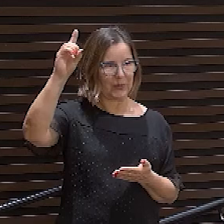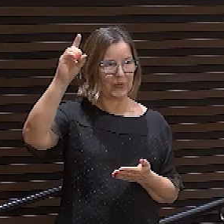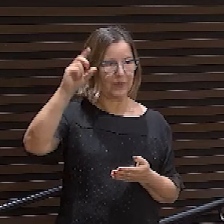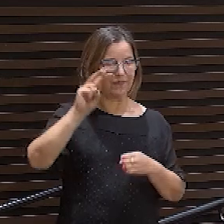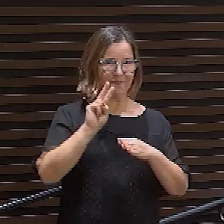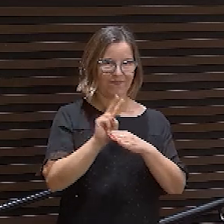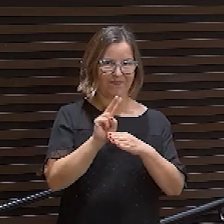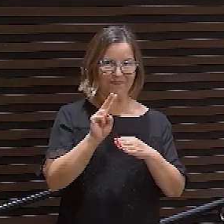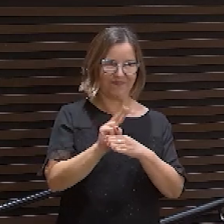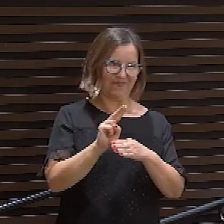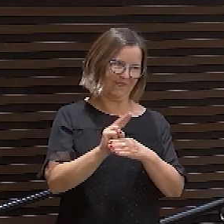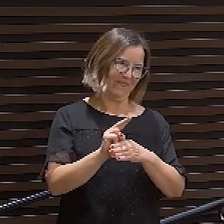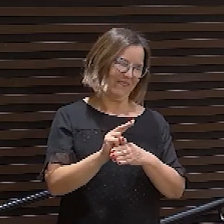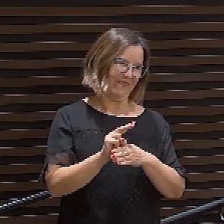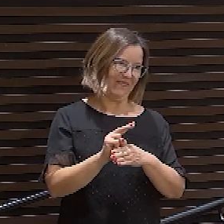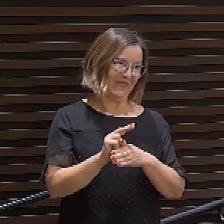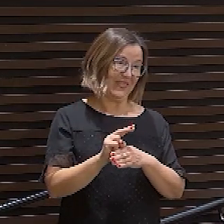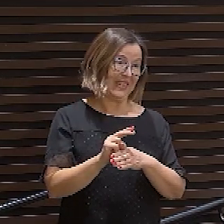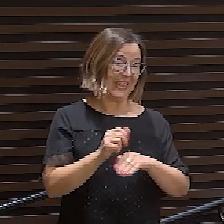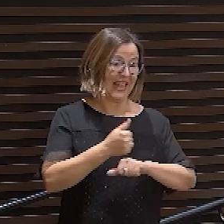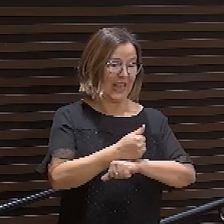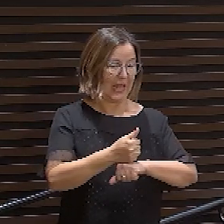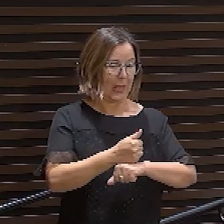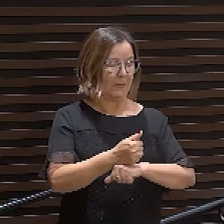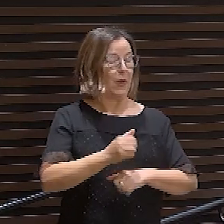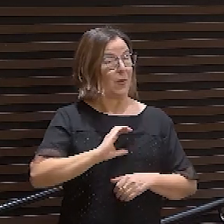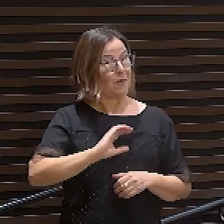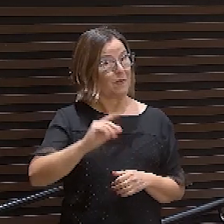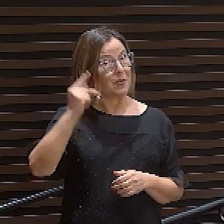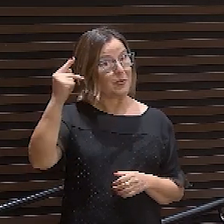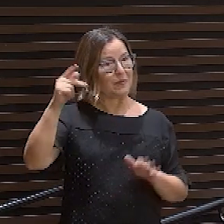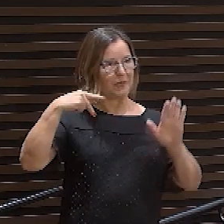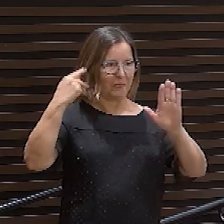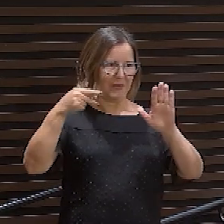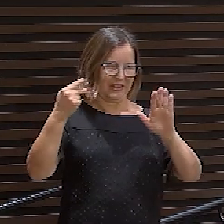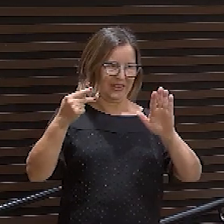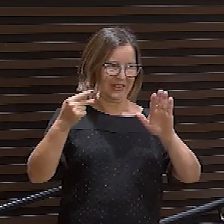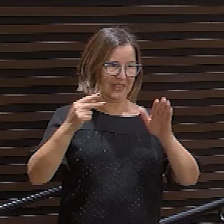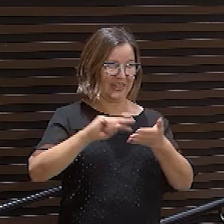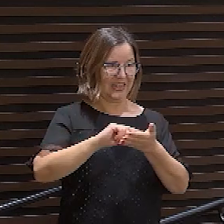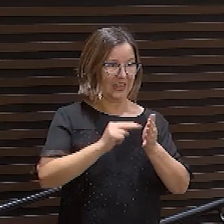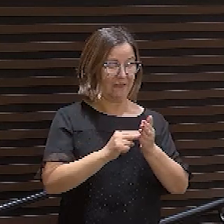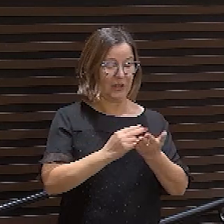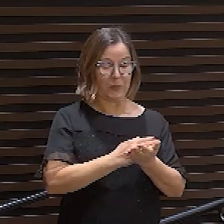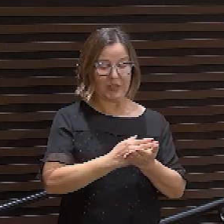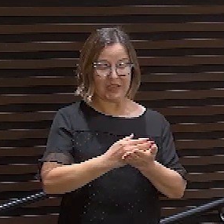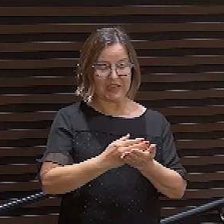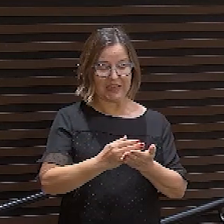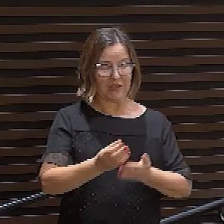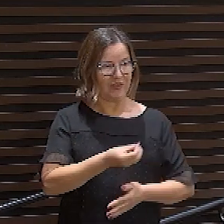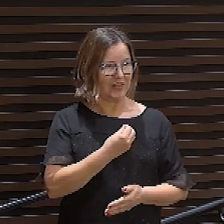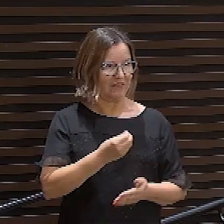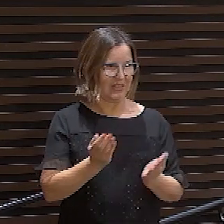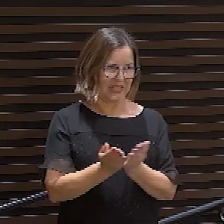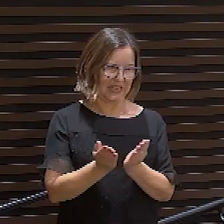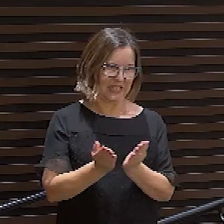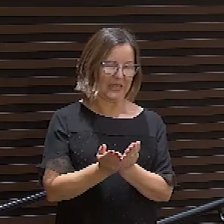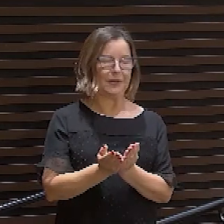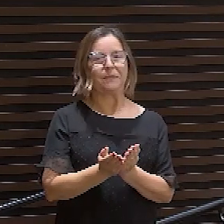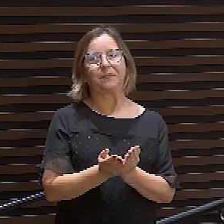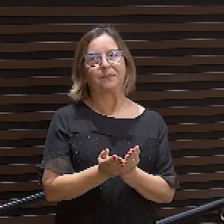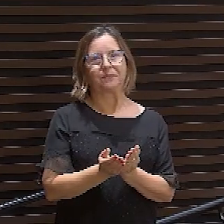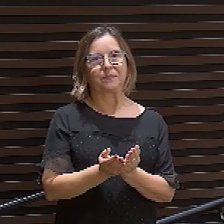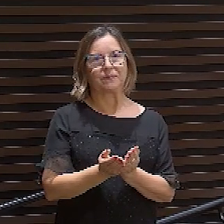a confiança nas suas promessas. Representa o início da caminhada cristã, quando ouvimos o chamado